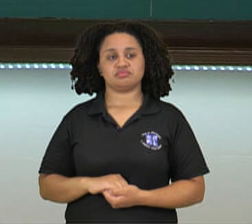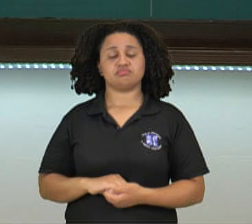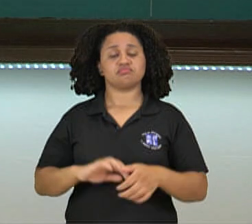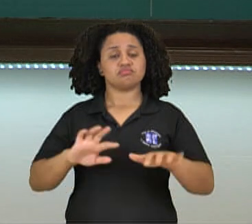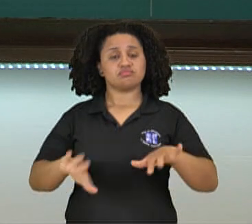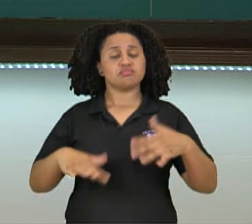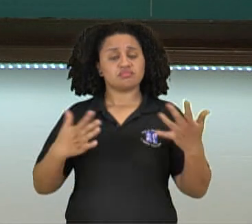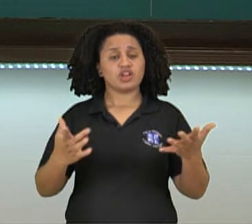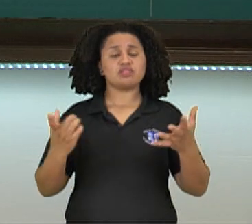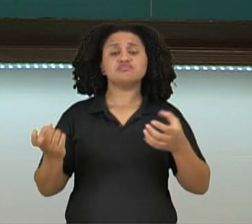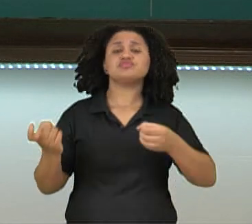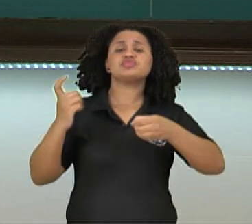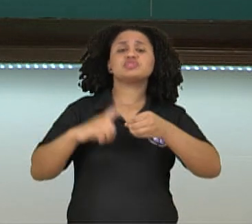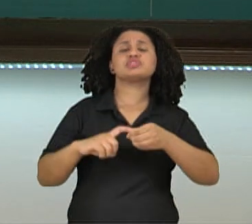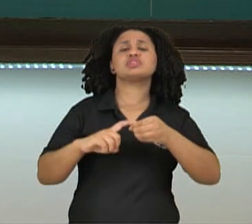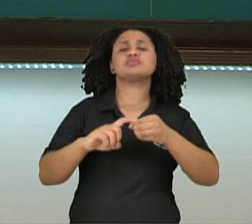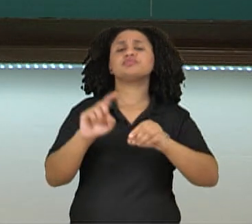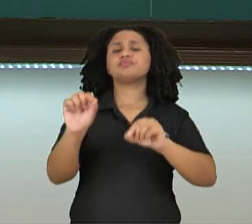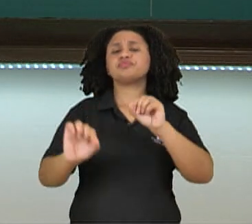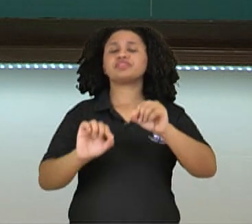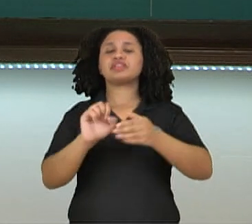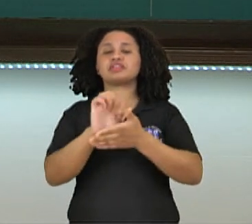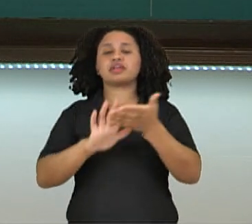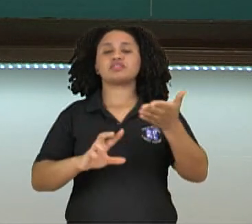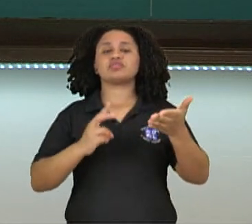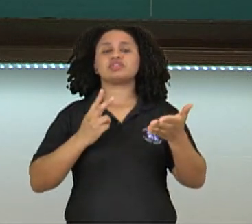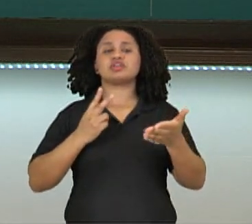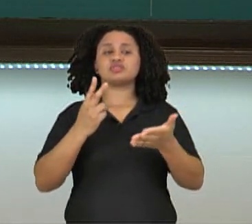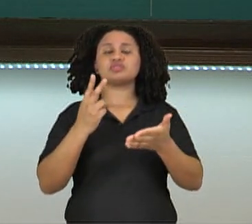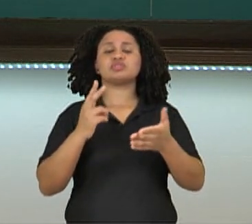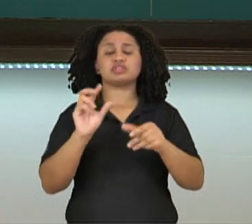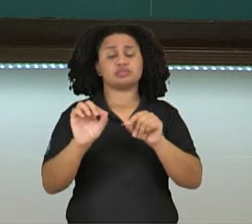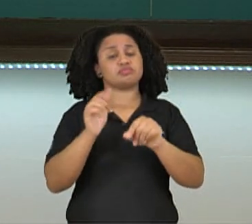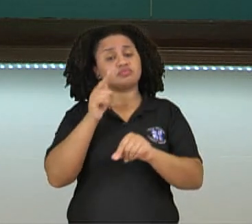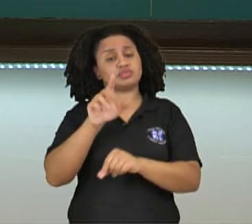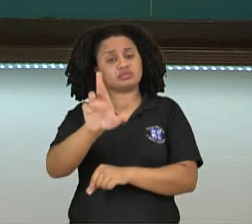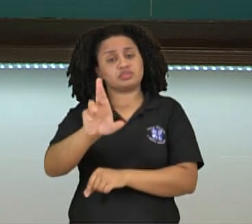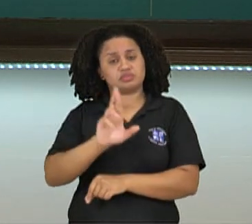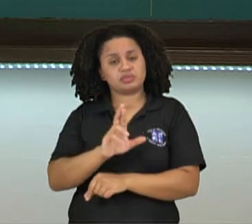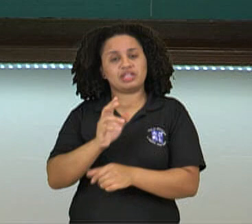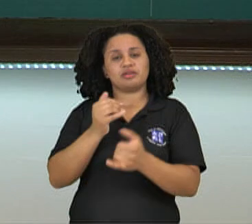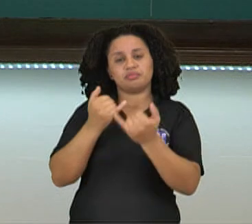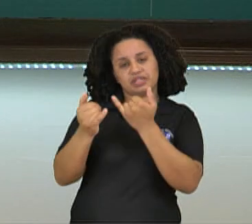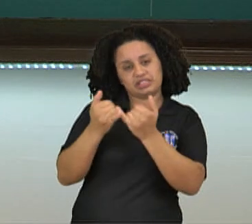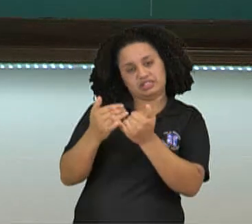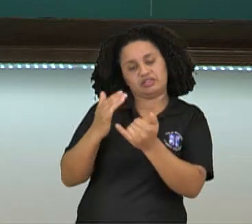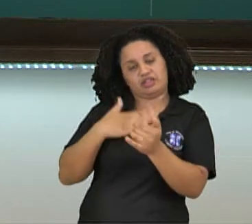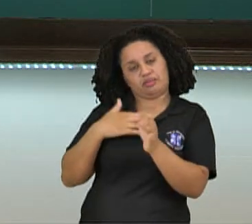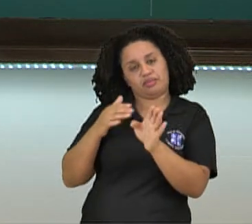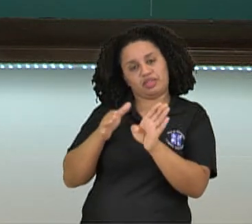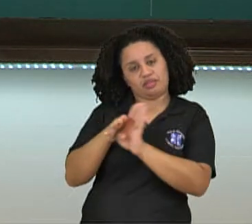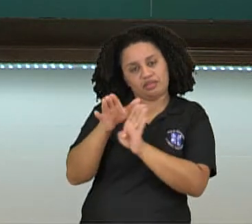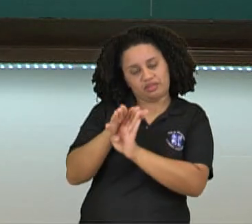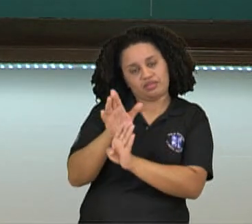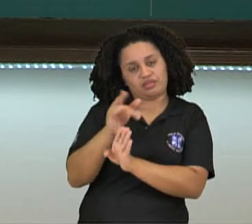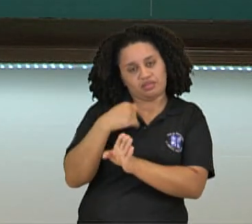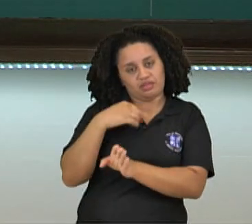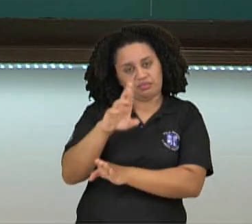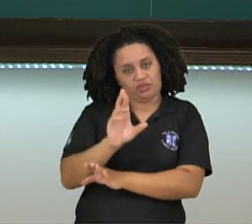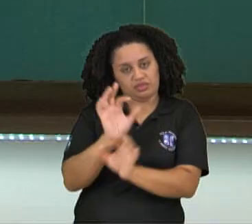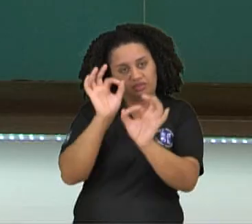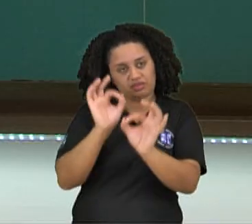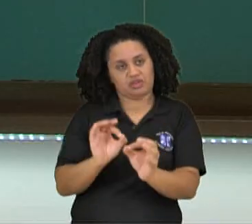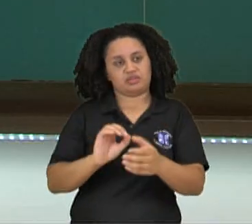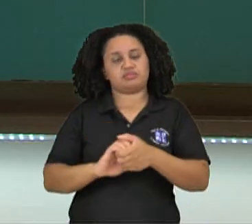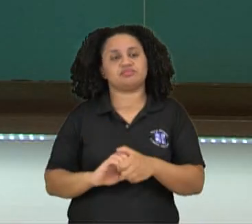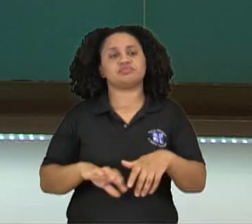Então, pessoal, retornando, quem escreveu algo parecido com a minha sugestão de resposta acertou. Né?